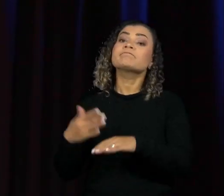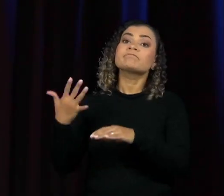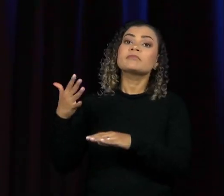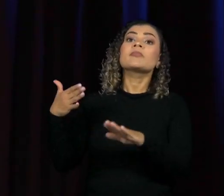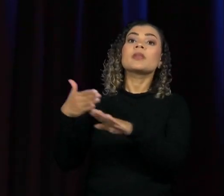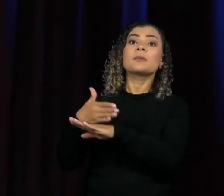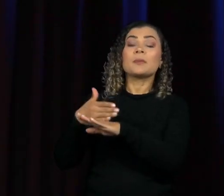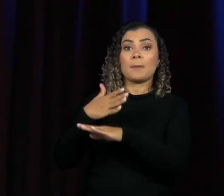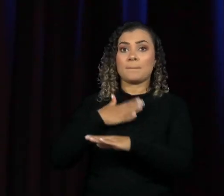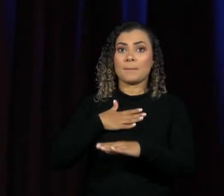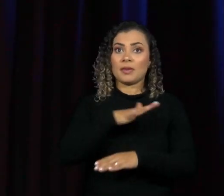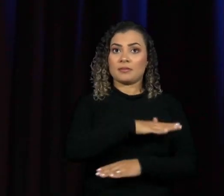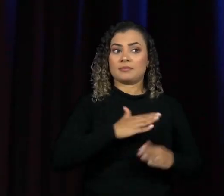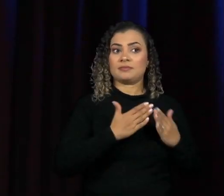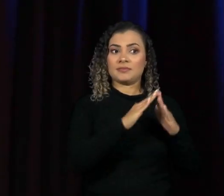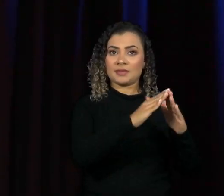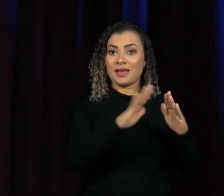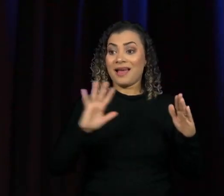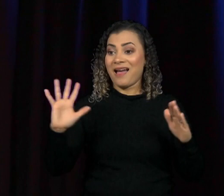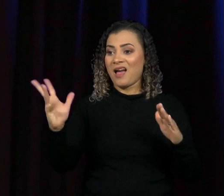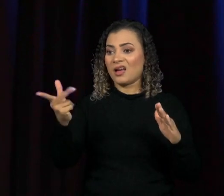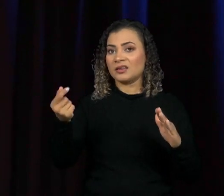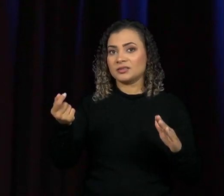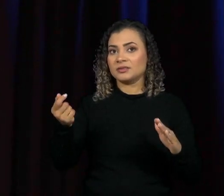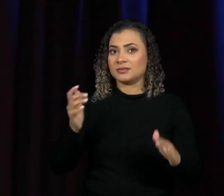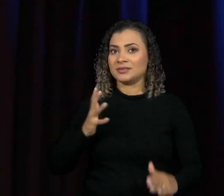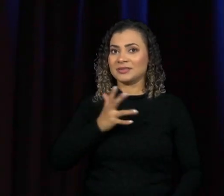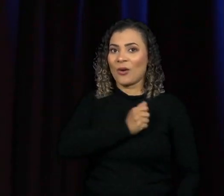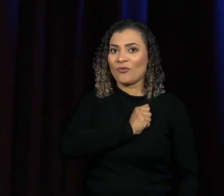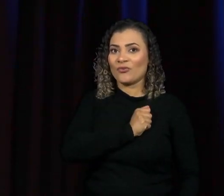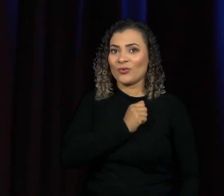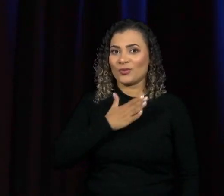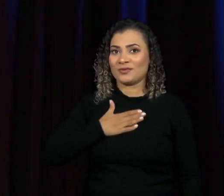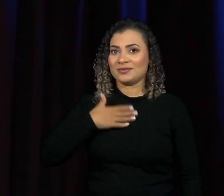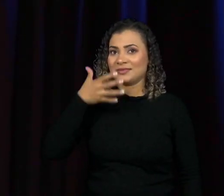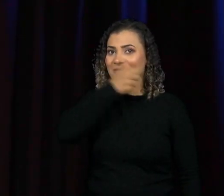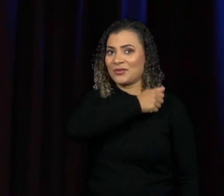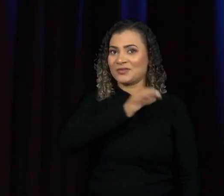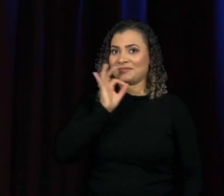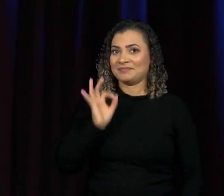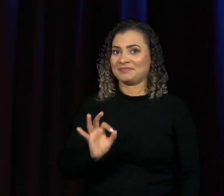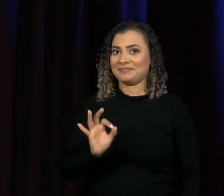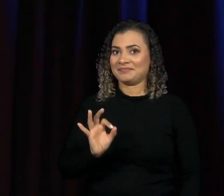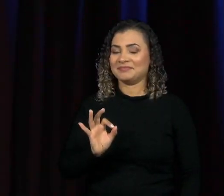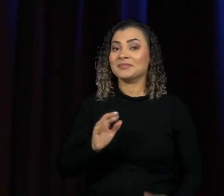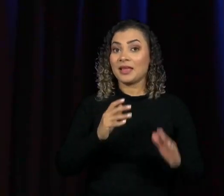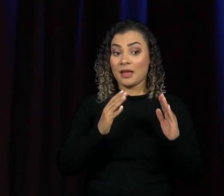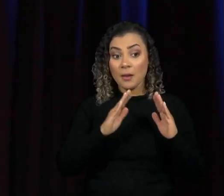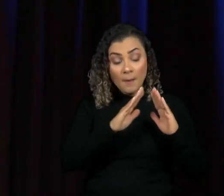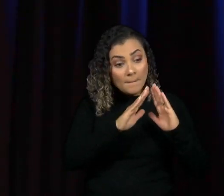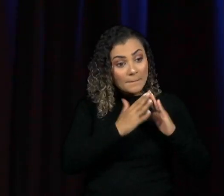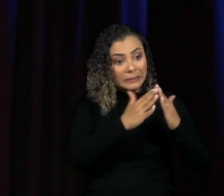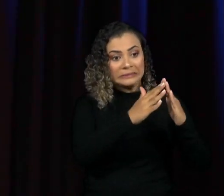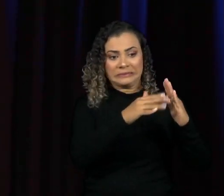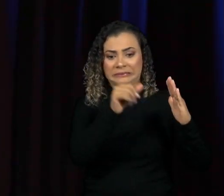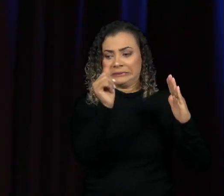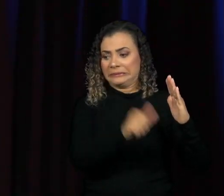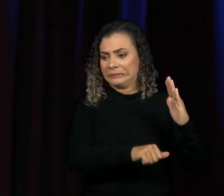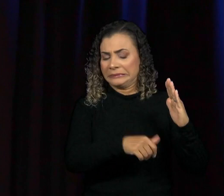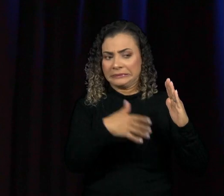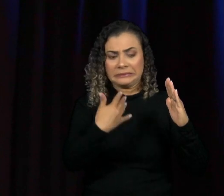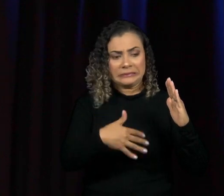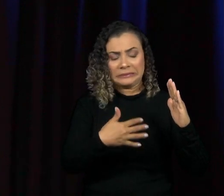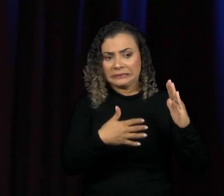que eu vivia, a arte salvou minha vida, porque lá a perspectiva era das piores possíveis, tá ligado? E o projeto